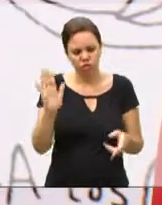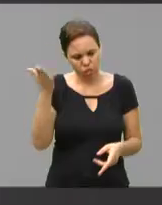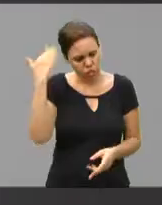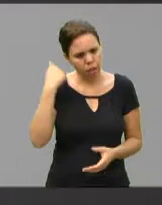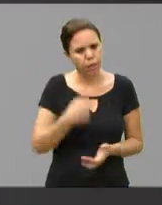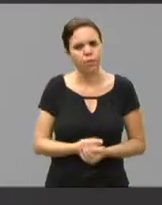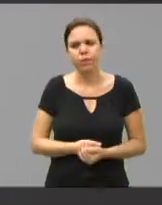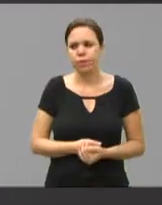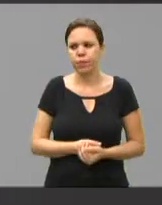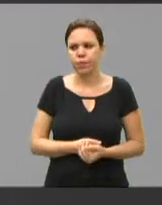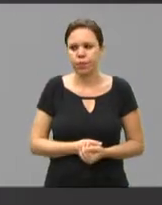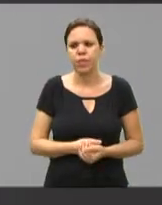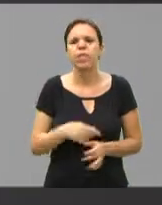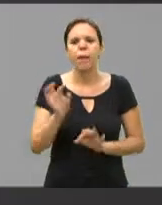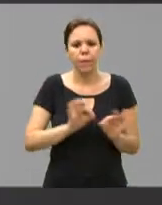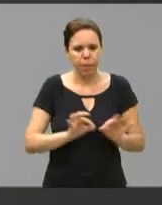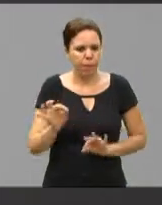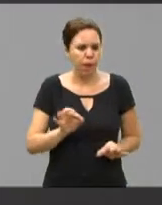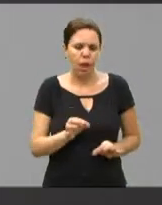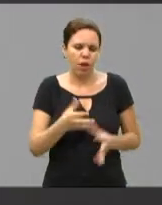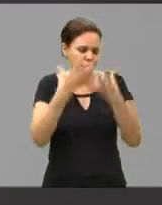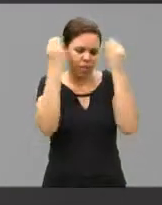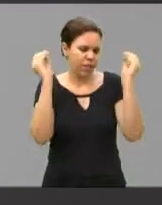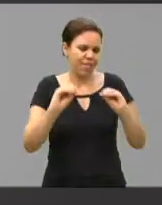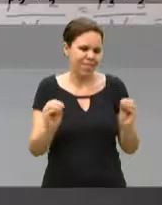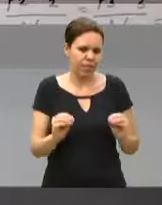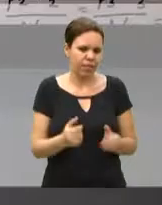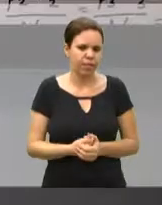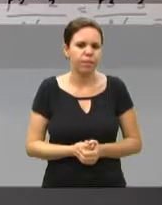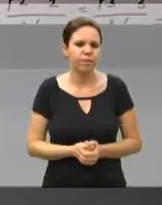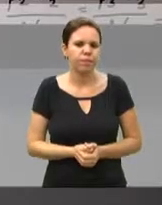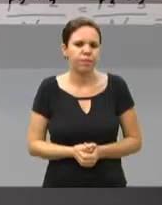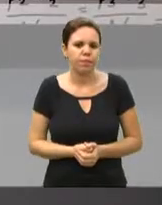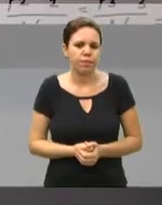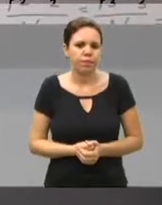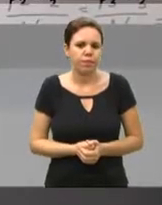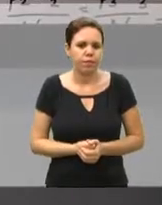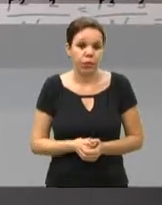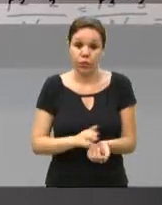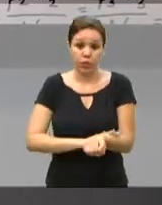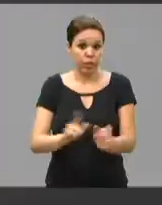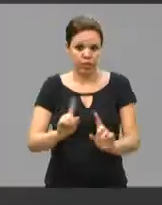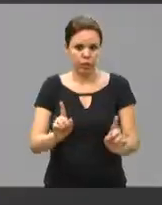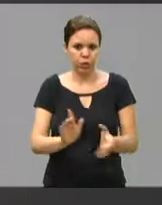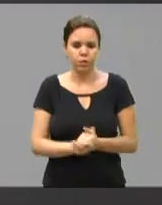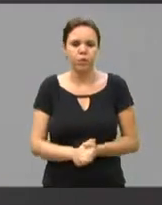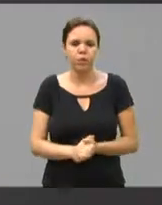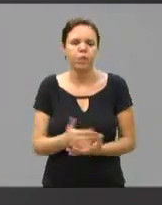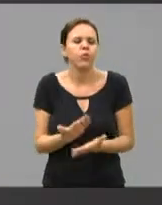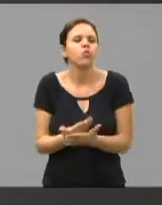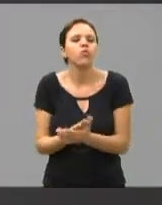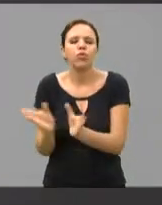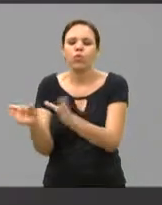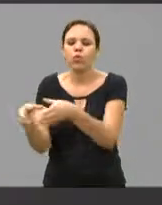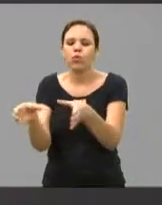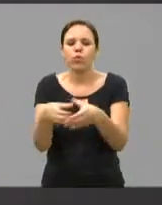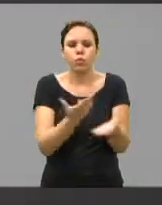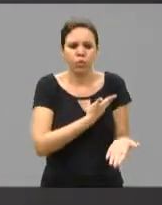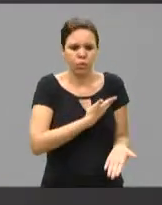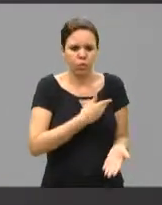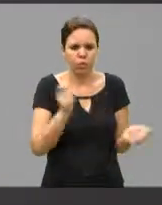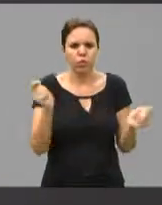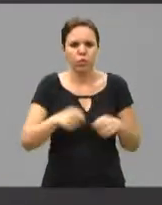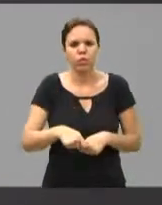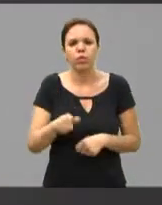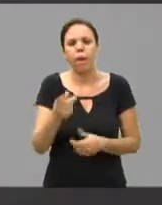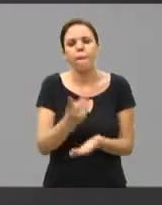sabe. Agora, se ele está preparado, não tem branco, né, para andar, né? É só não ficar muito nervoso. Estudar em grupo com outros amigos que estão